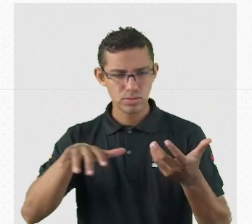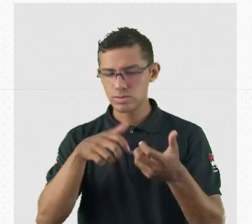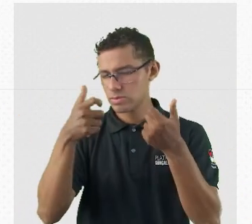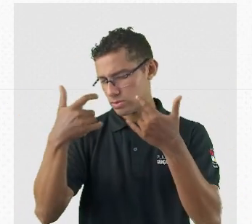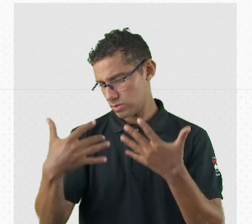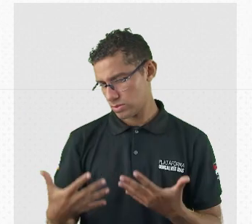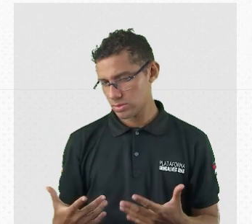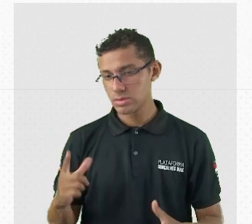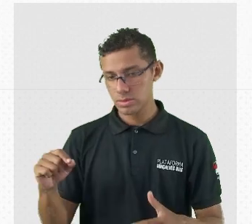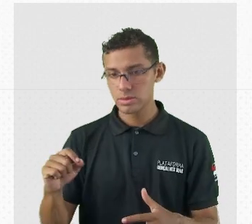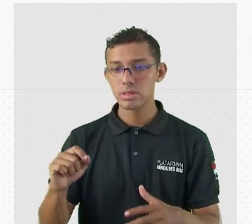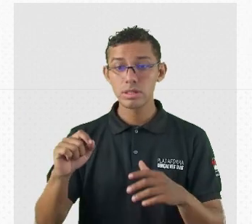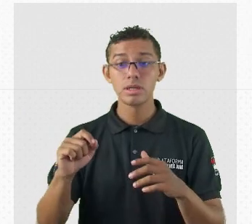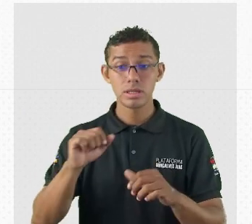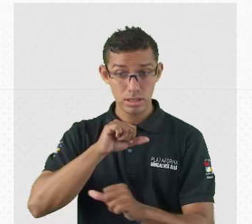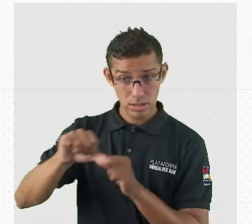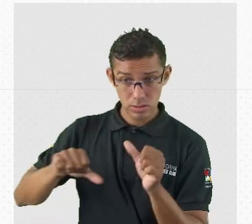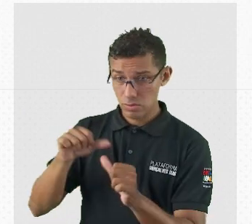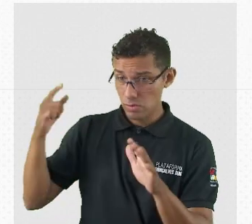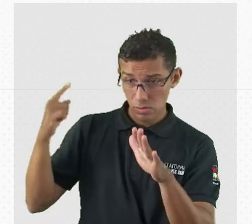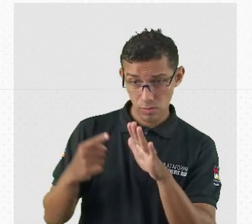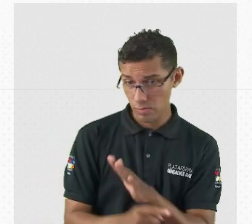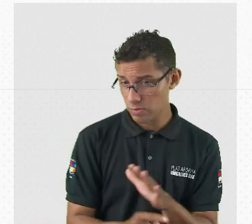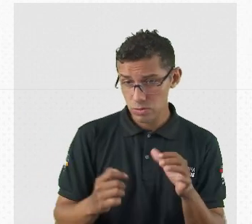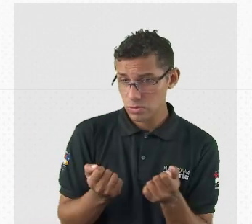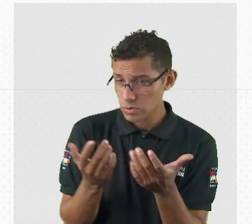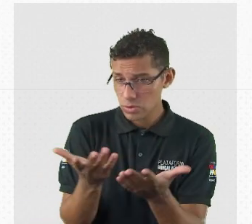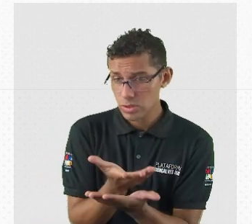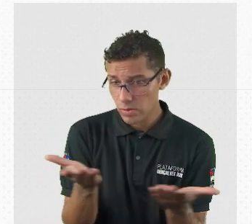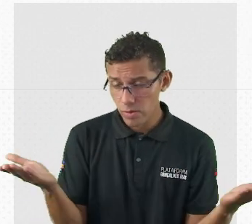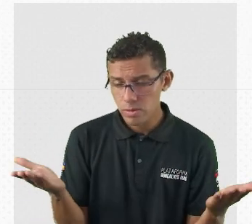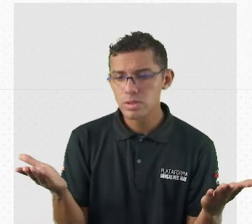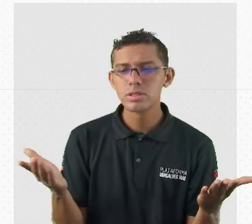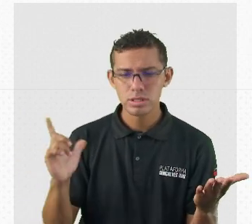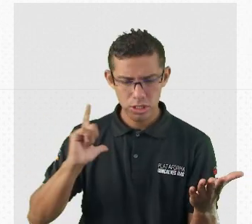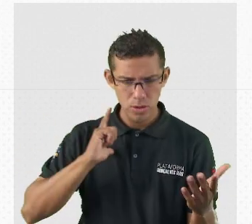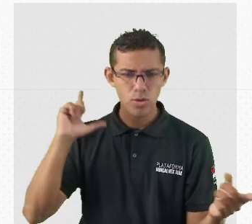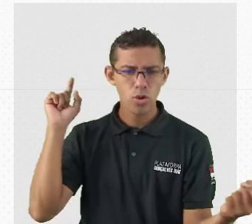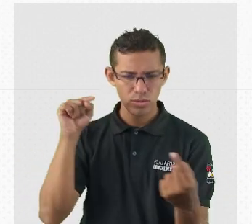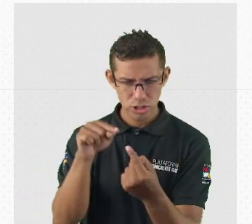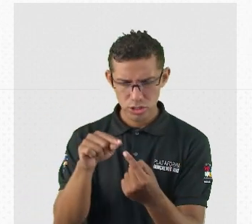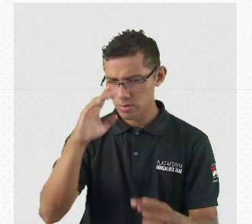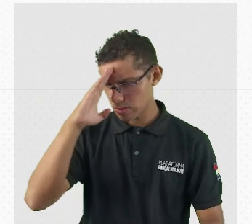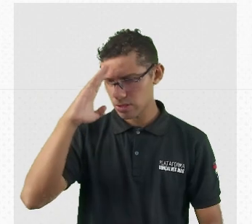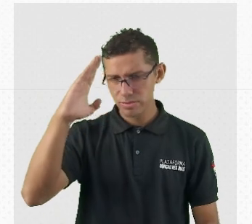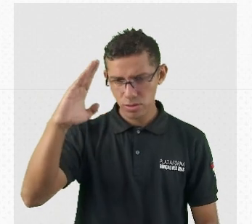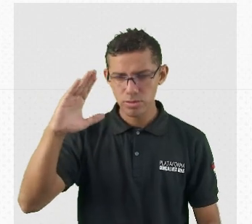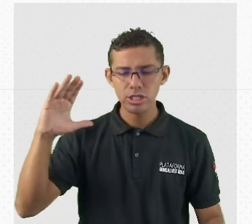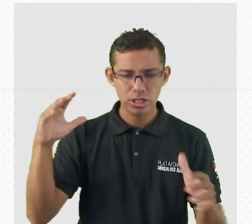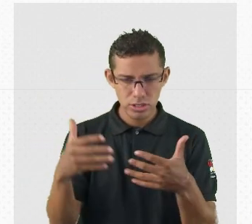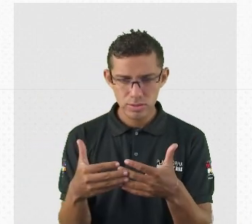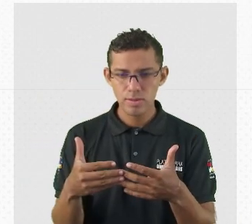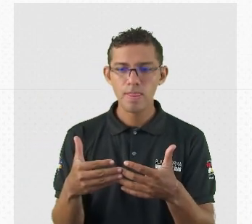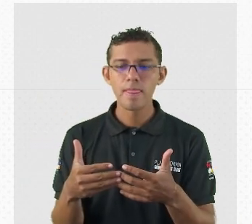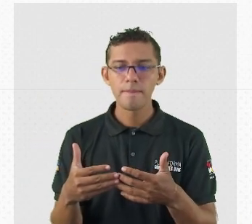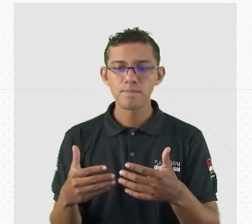diz, foram transformações muito profundas na forma de produzir, gente, que tiveram como objetivo principalmente